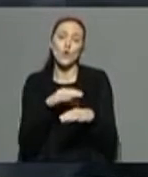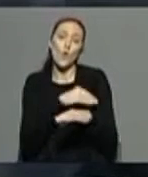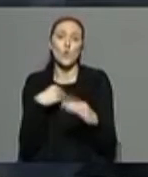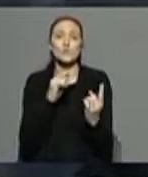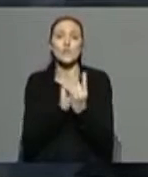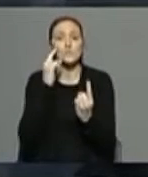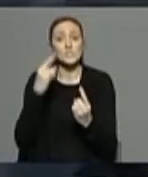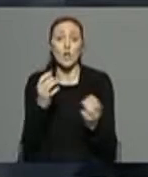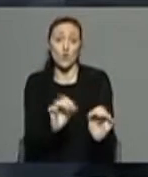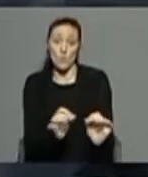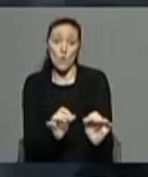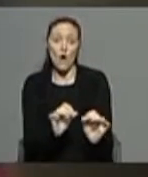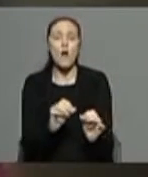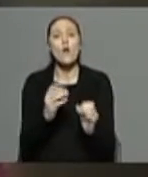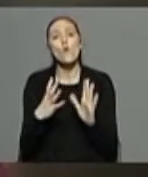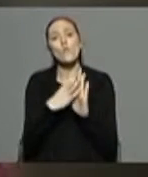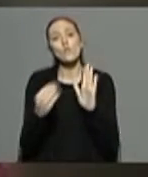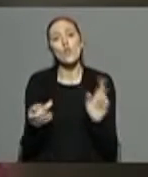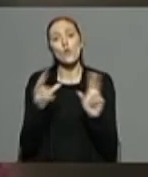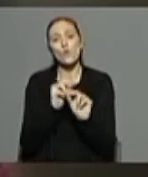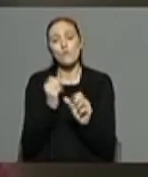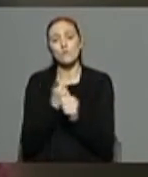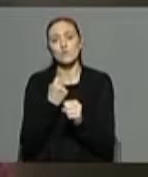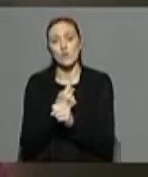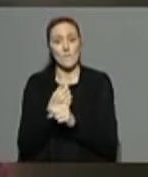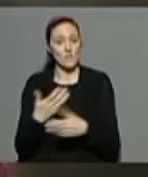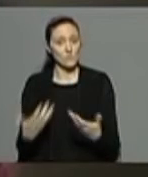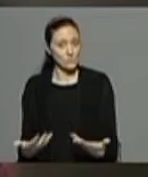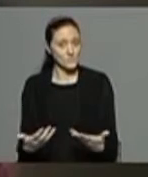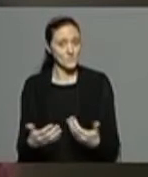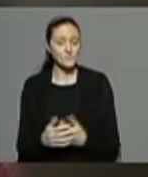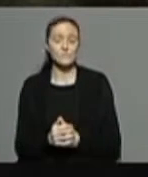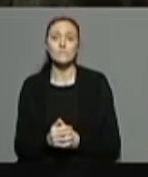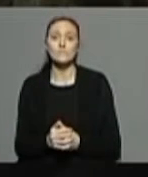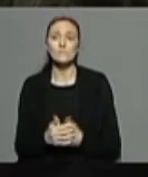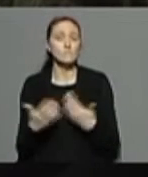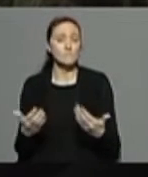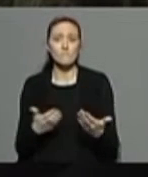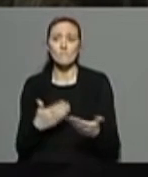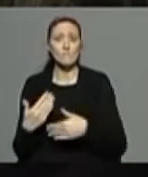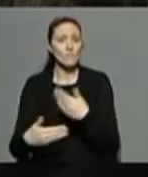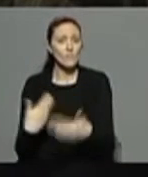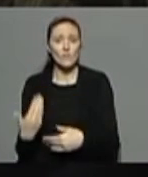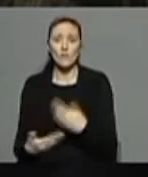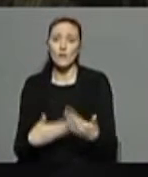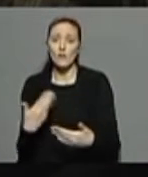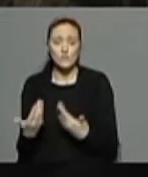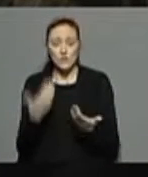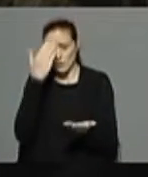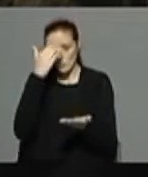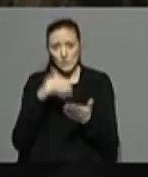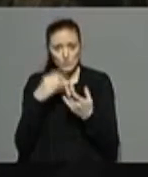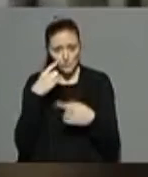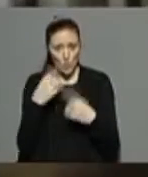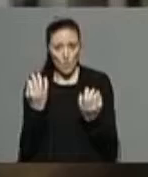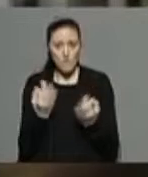de especialidade, um novo modelo que está em funcionamento, está, no fundo, já a produzir esses resultados, e também